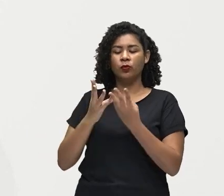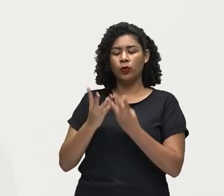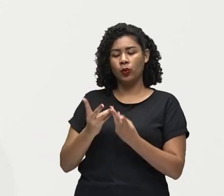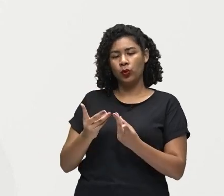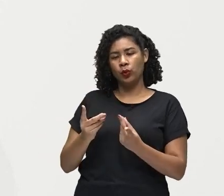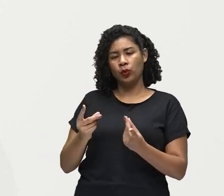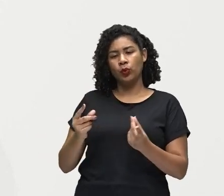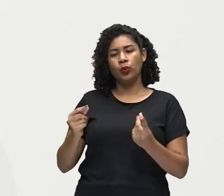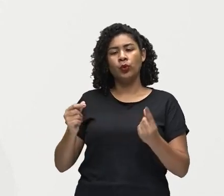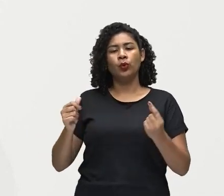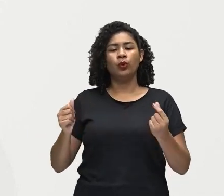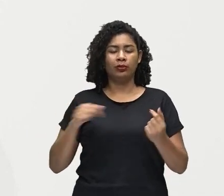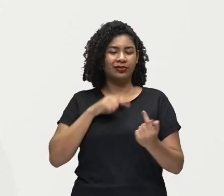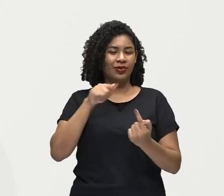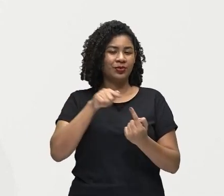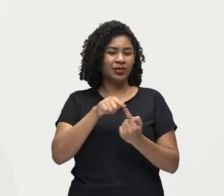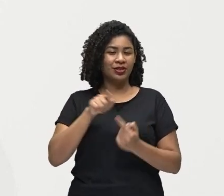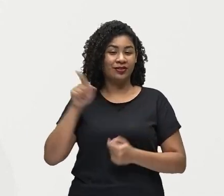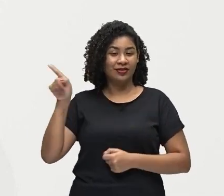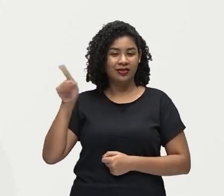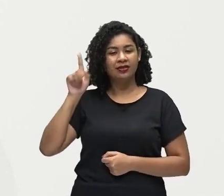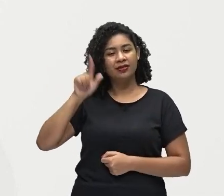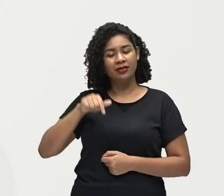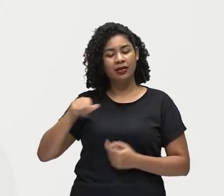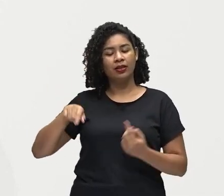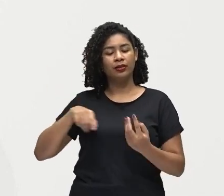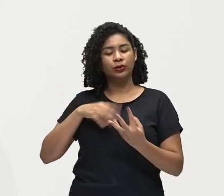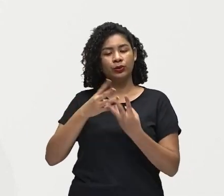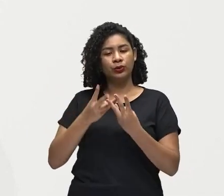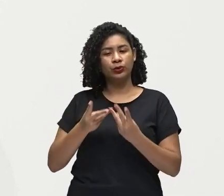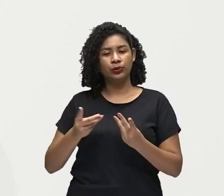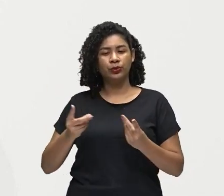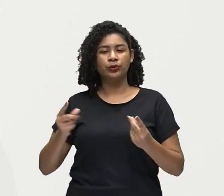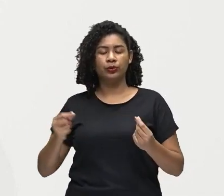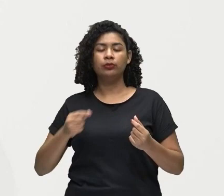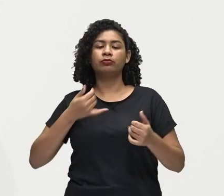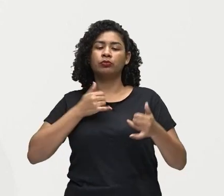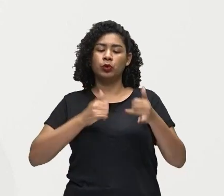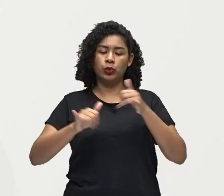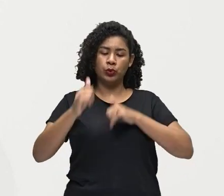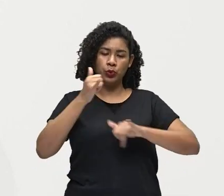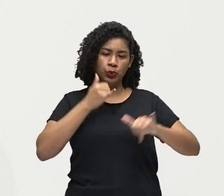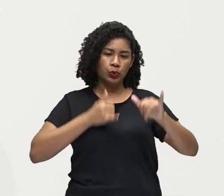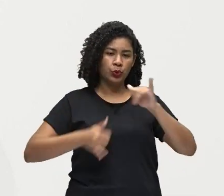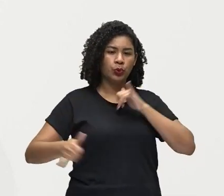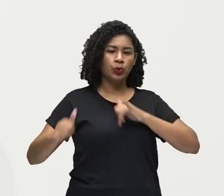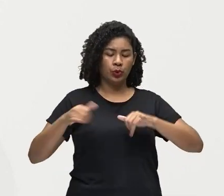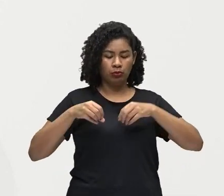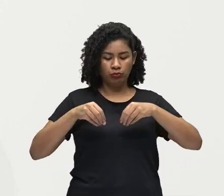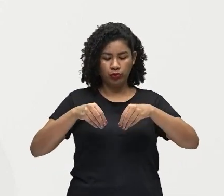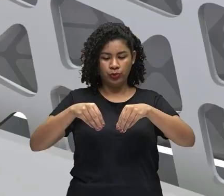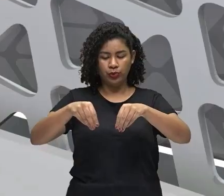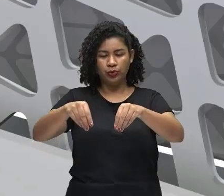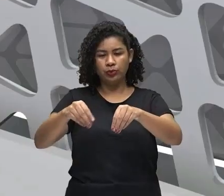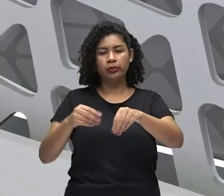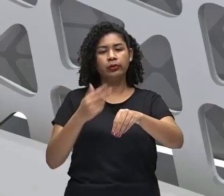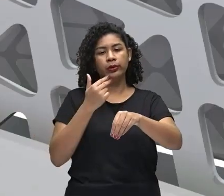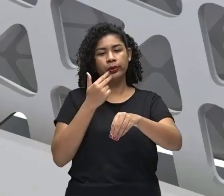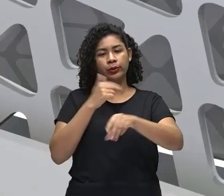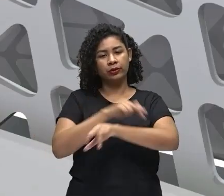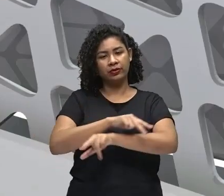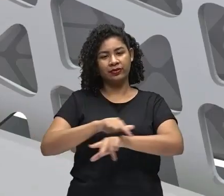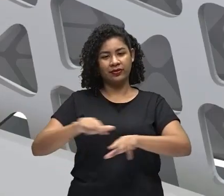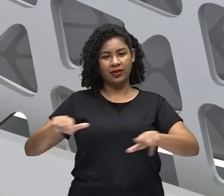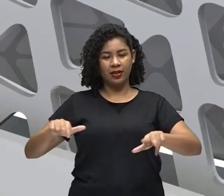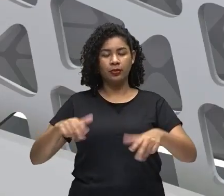servir para trazer de volta essa energia, né, esses nutrientes para o solo, né? Quando